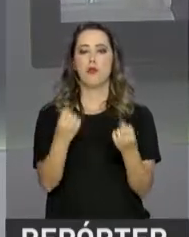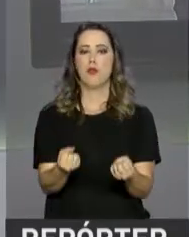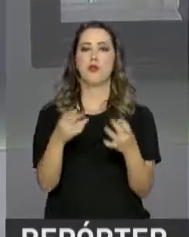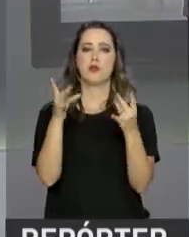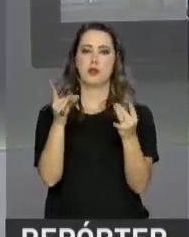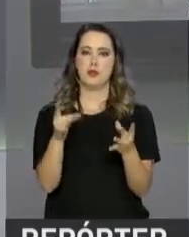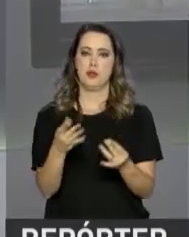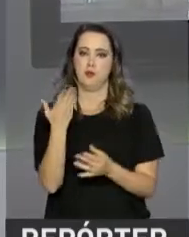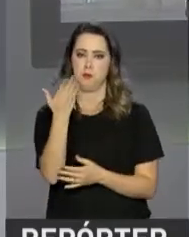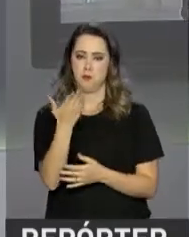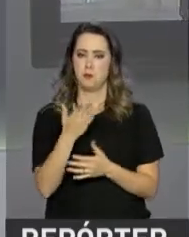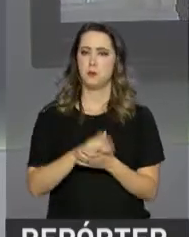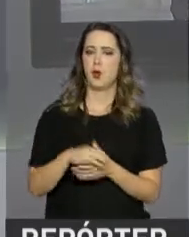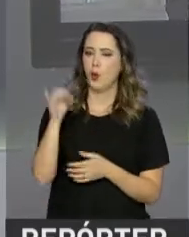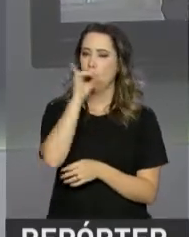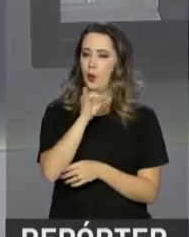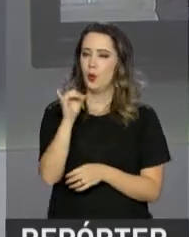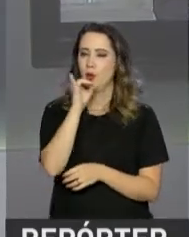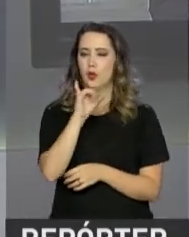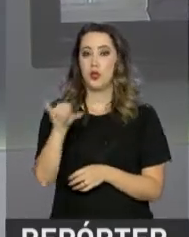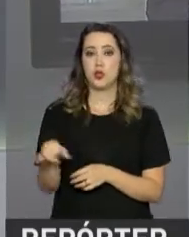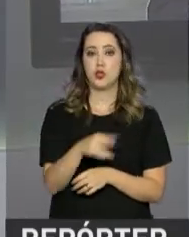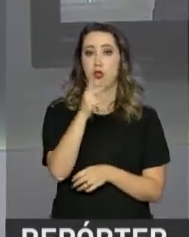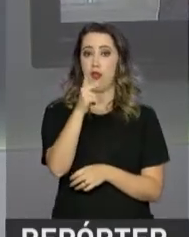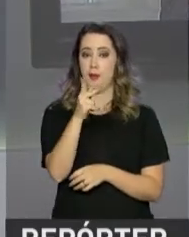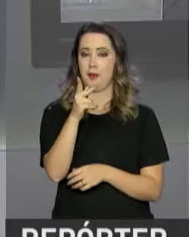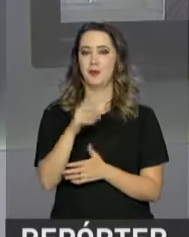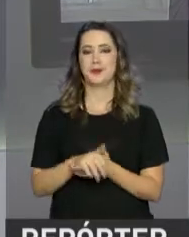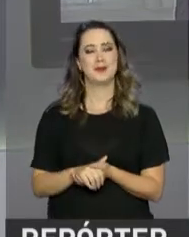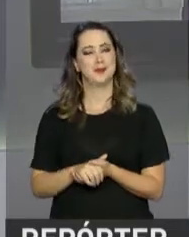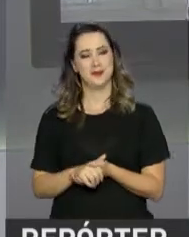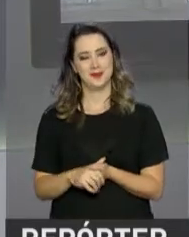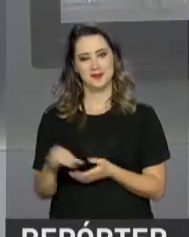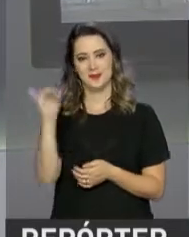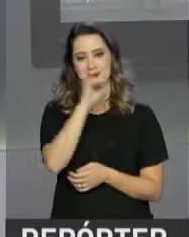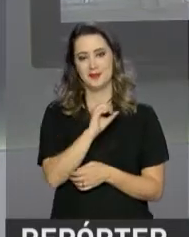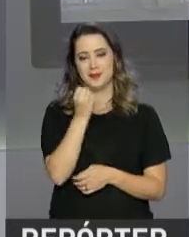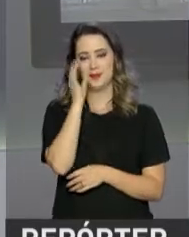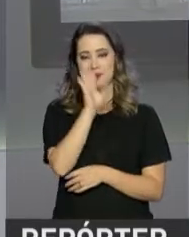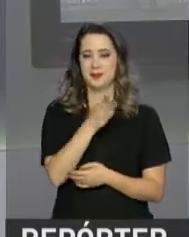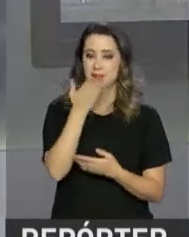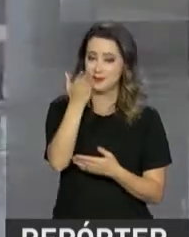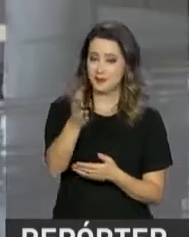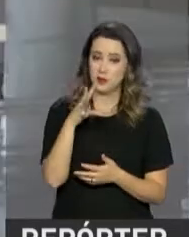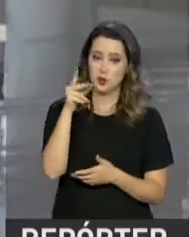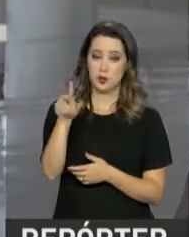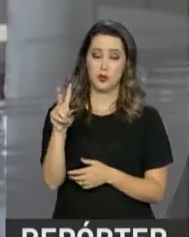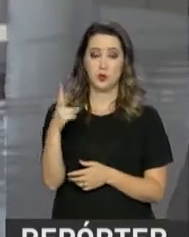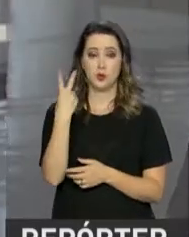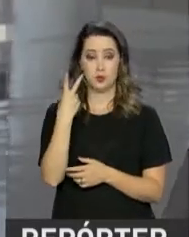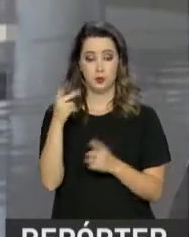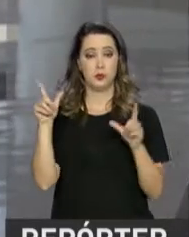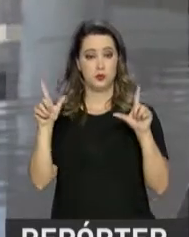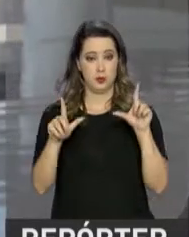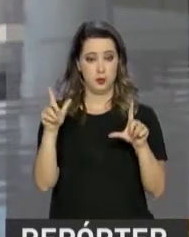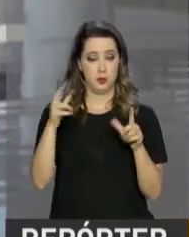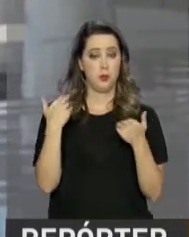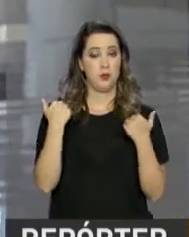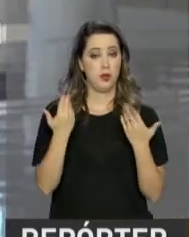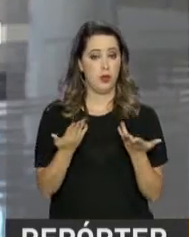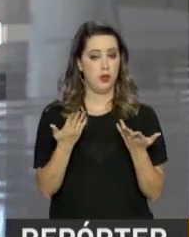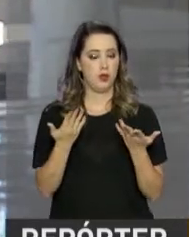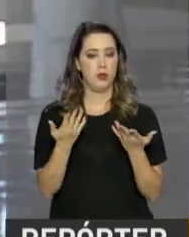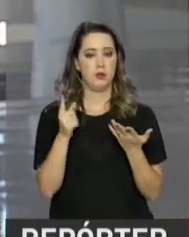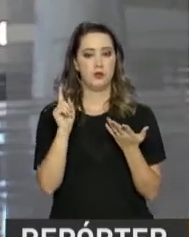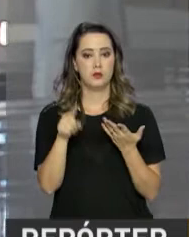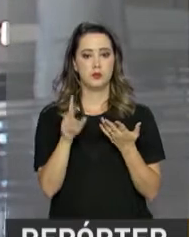pedro neto lá joão boa tarde mais uma vez roberto boa tarde mais uma vez a vocês ea todos que nos assistem roberto pois é olha